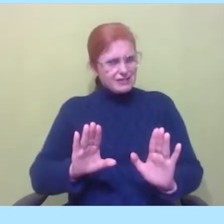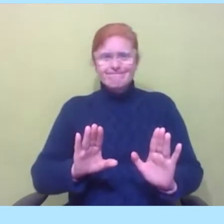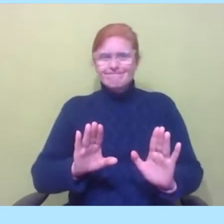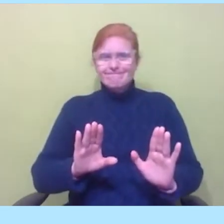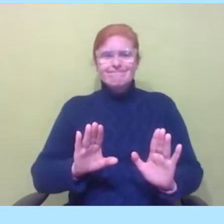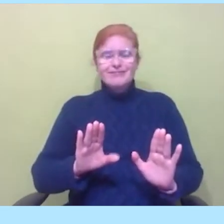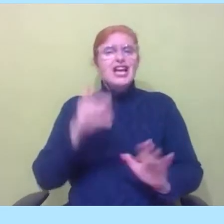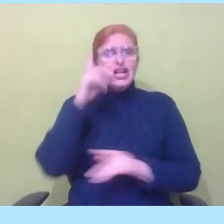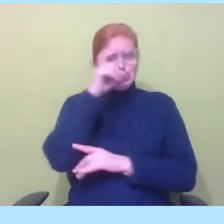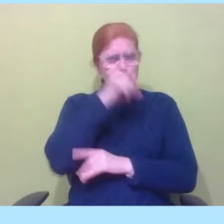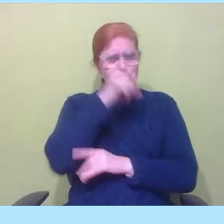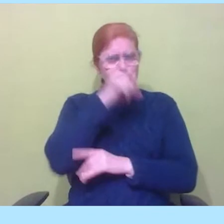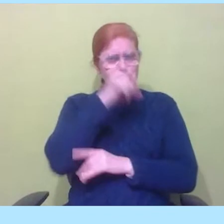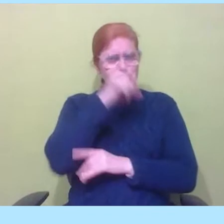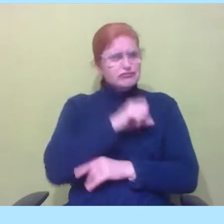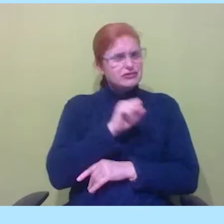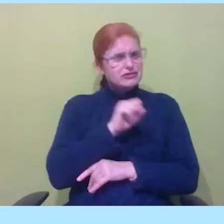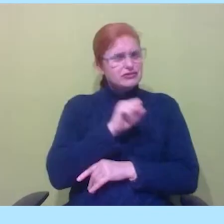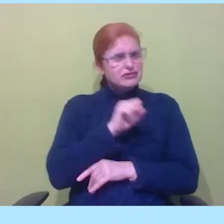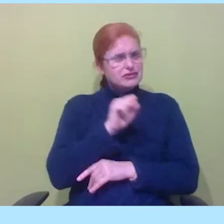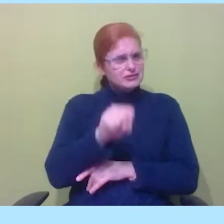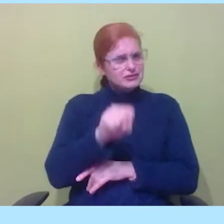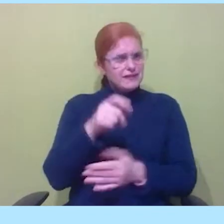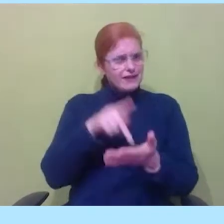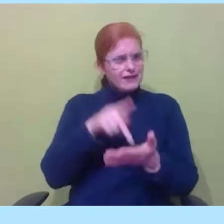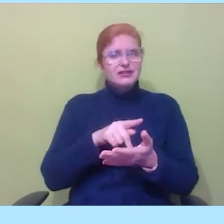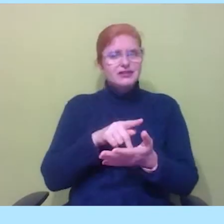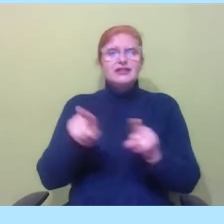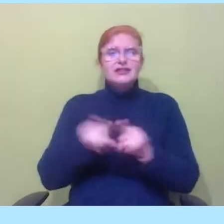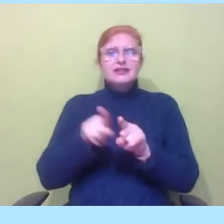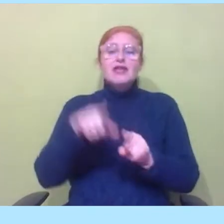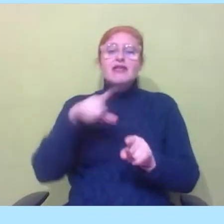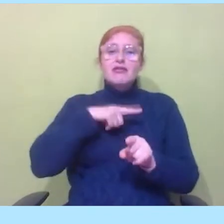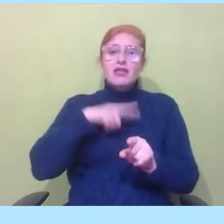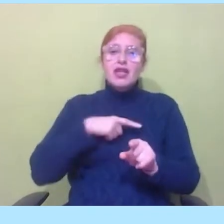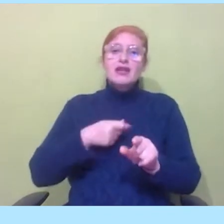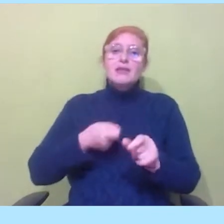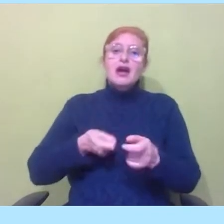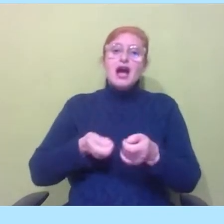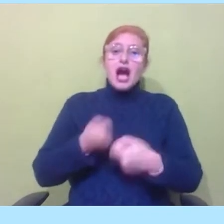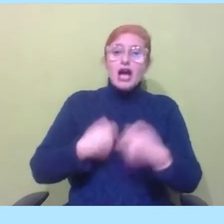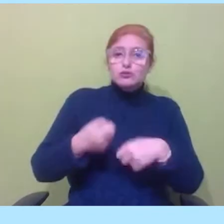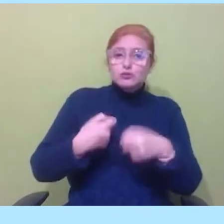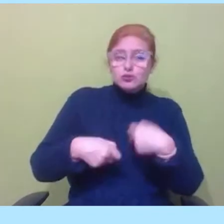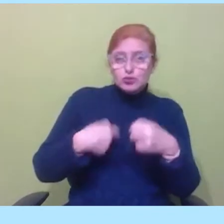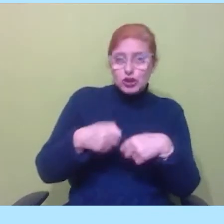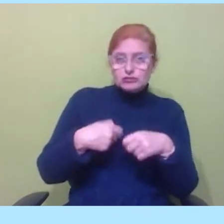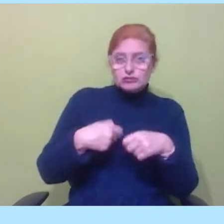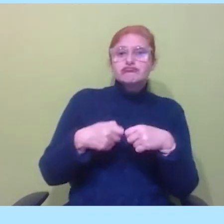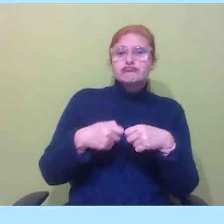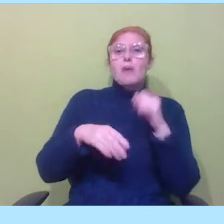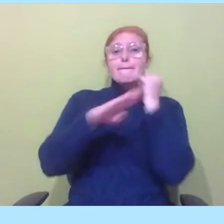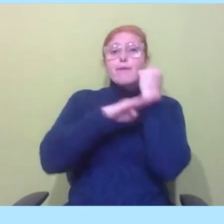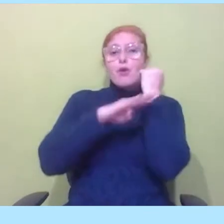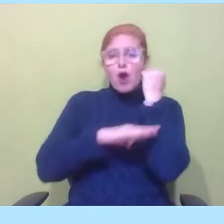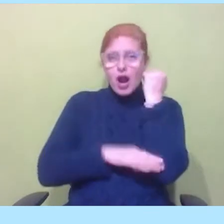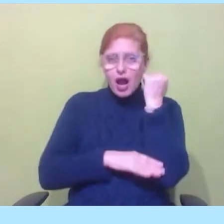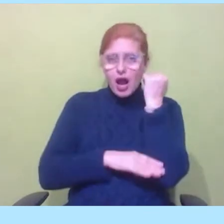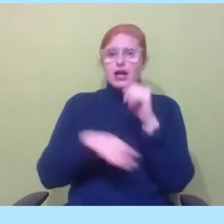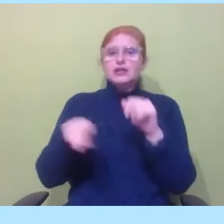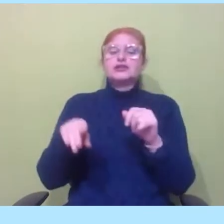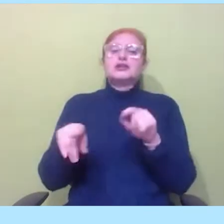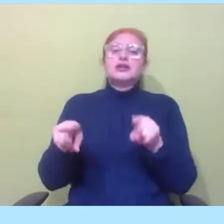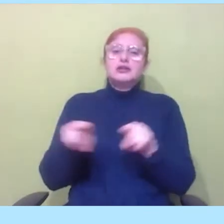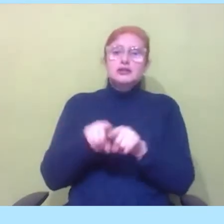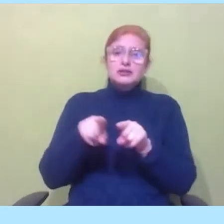E colocado isso ainda com uma administração extremamente burocrática e institucional, que é da educação, né? Não só a educação, mas